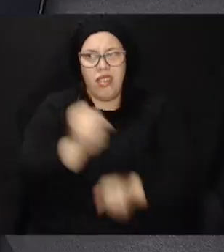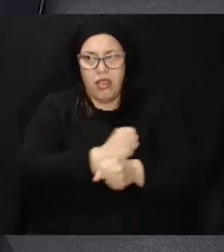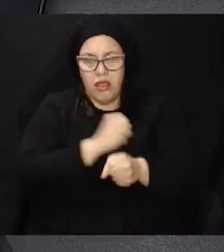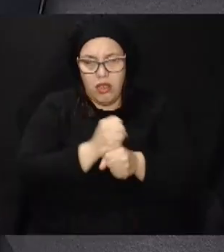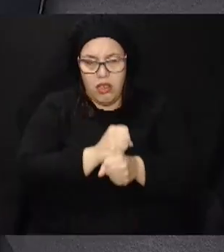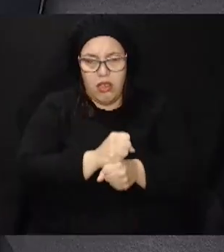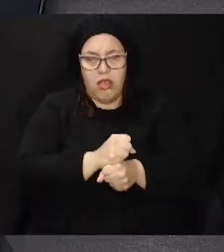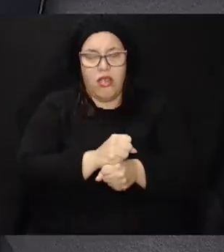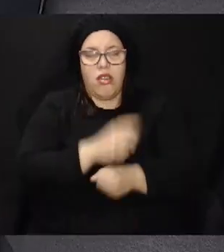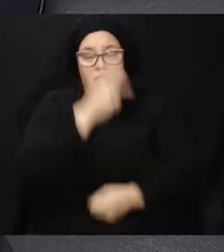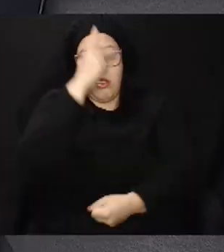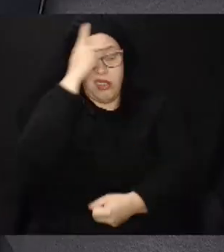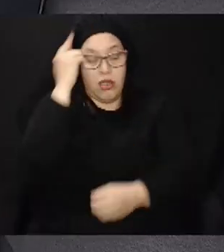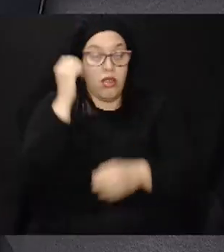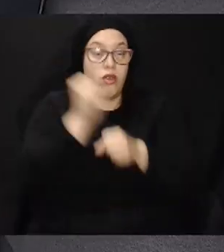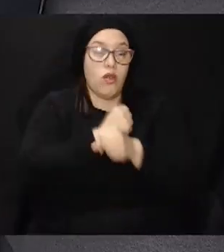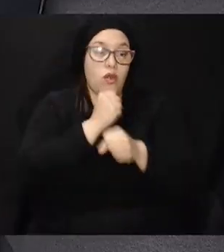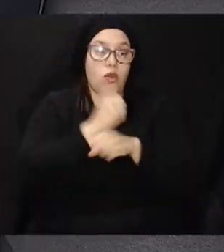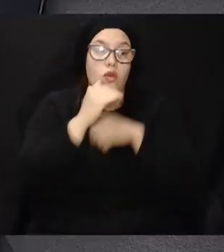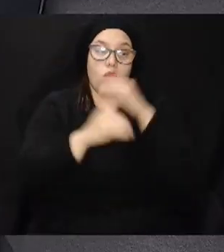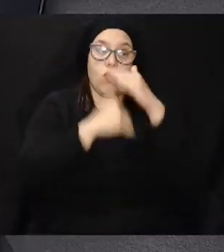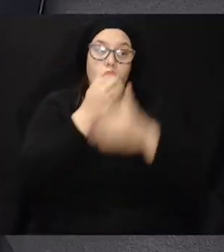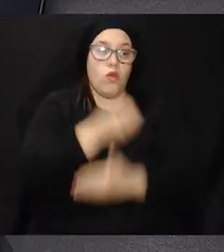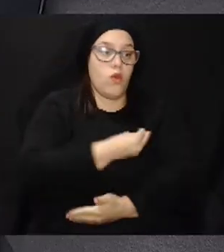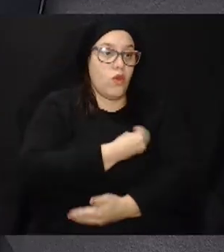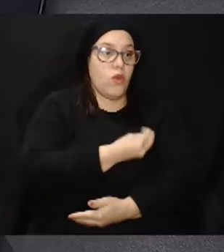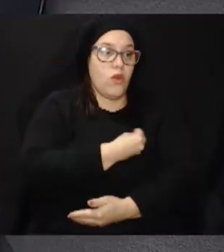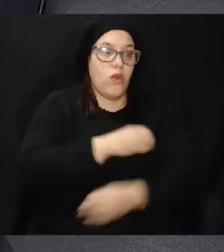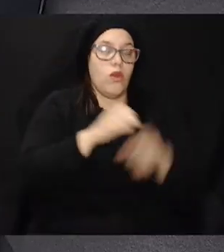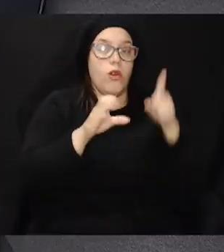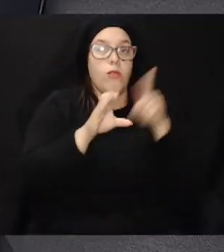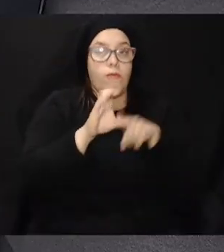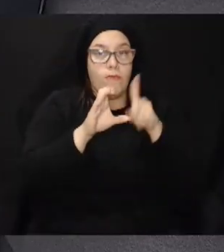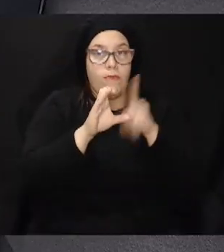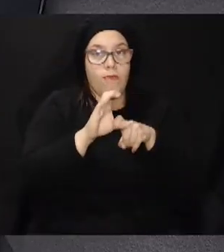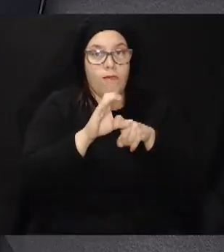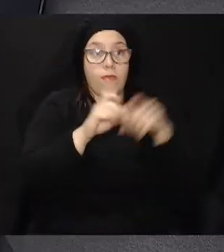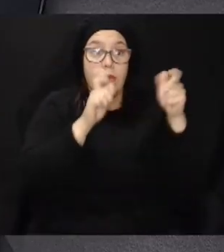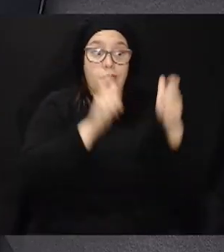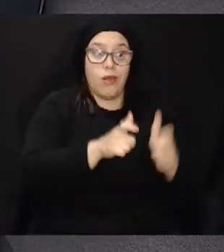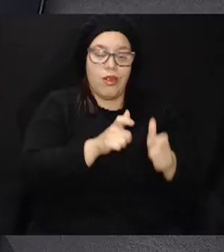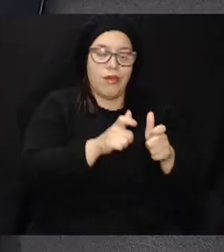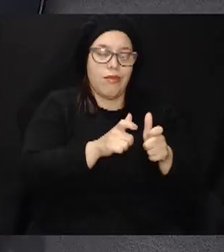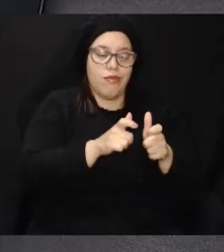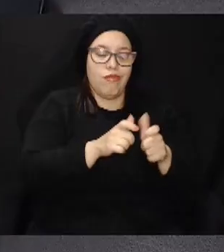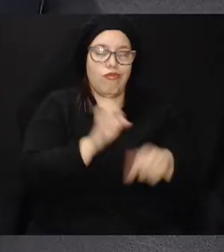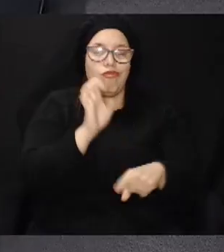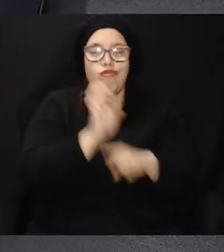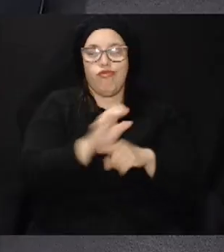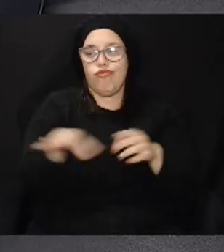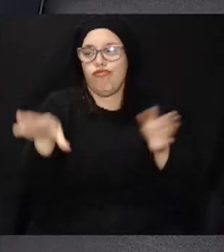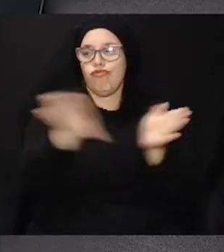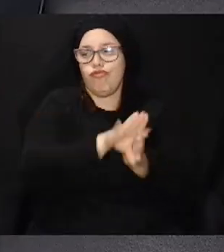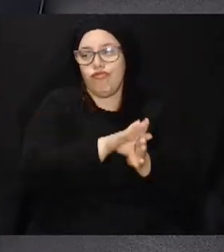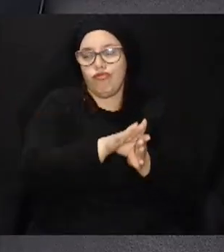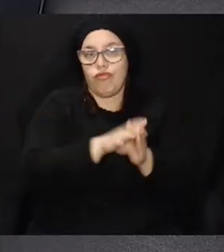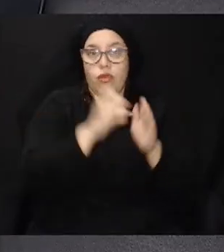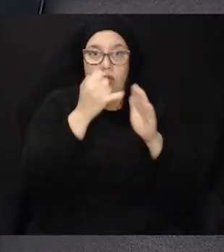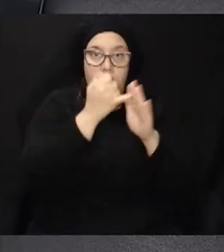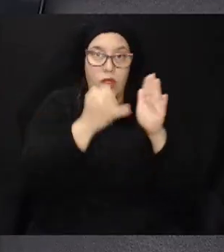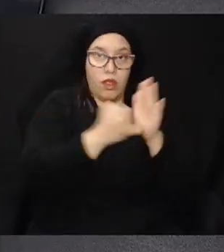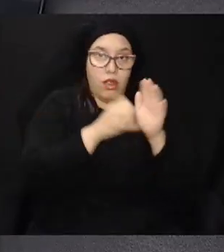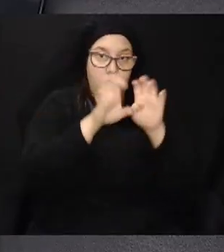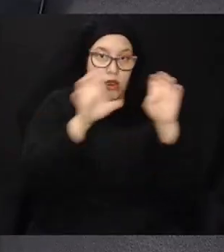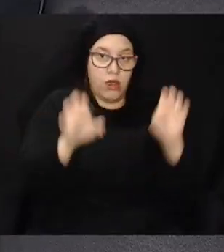construiu uma vida e ela depende totalmente daquele local. Aí o Estado vem com uma infraestrutura